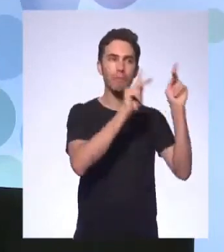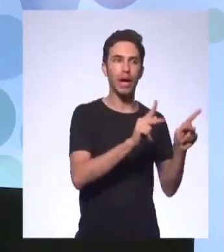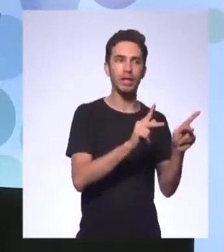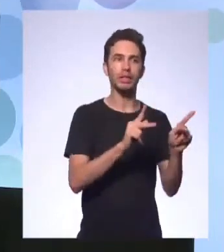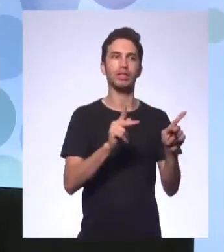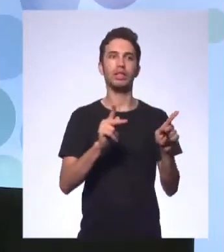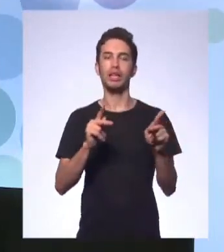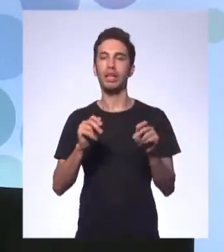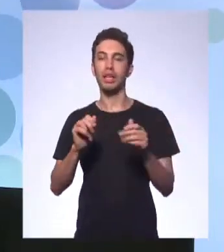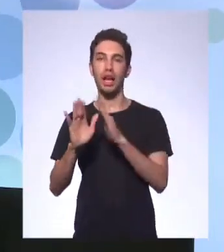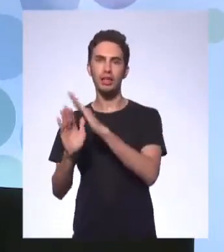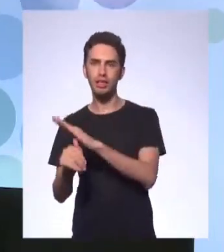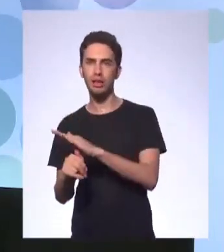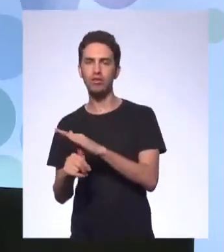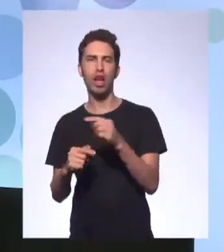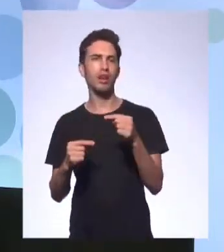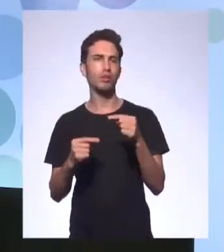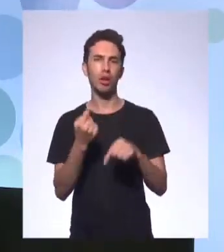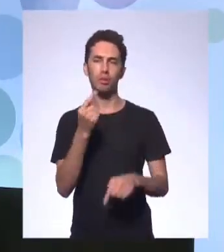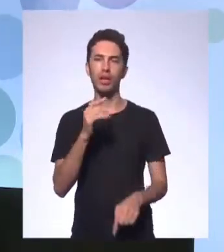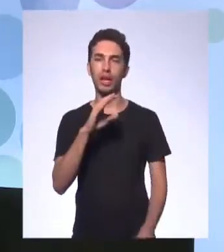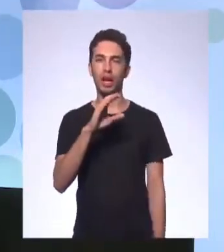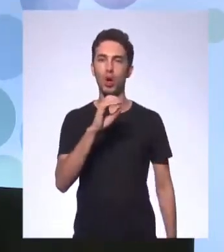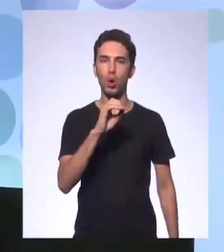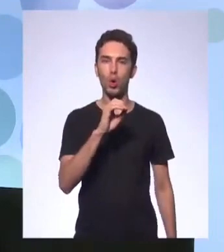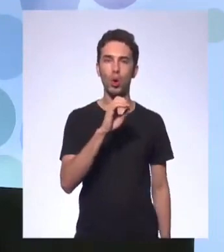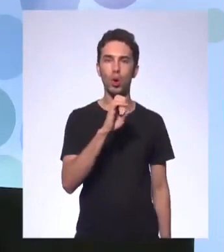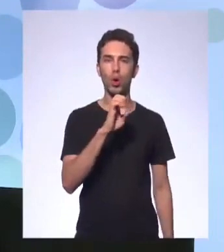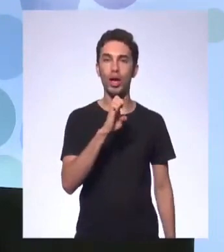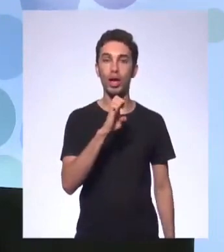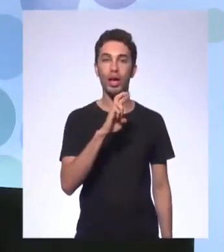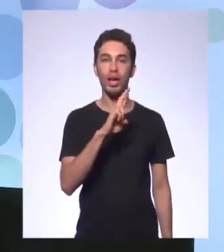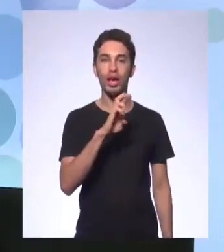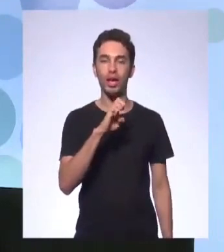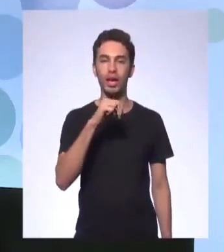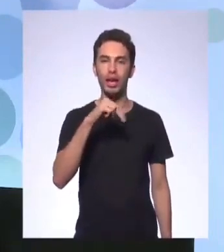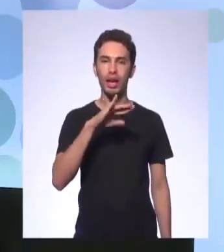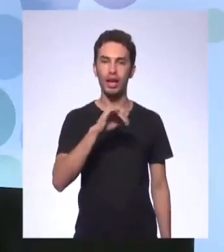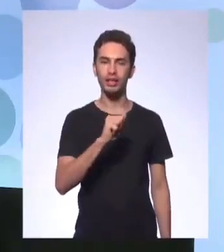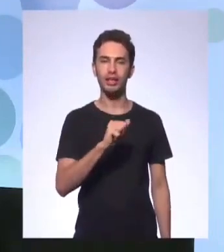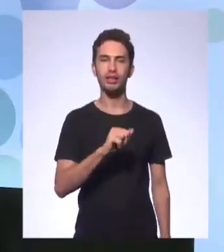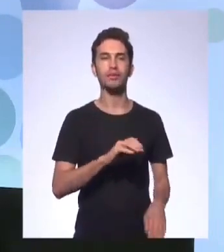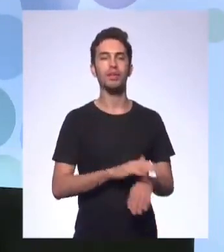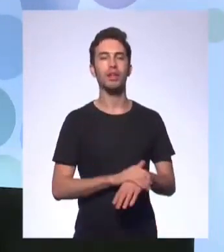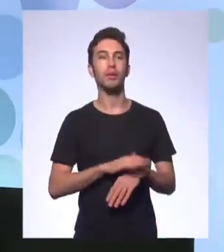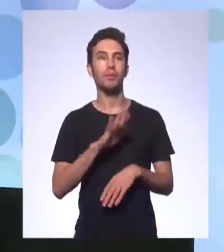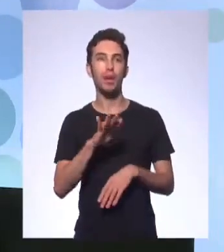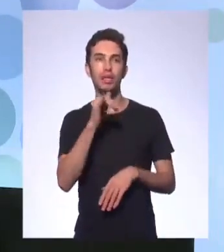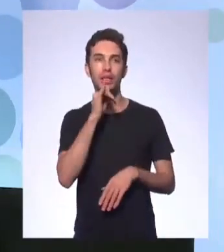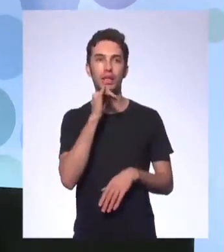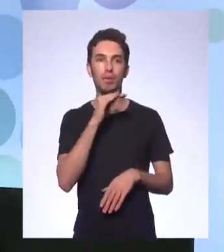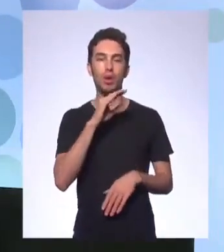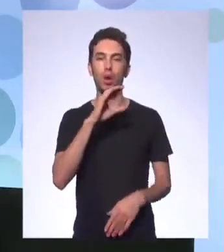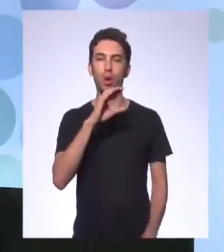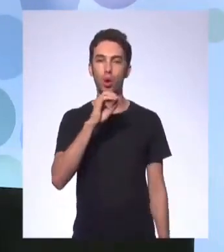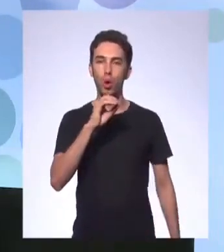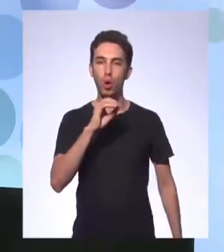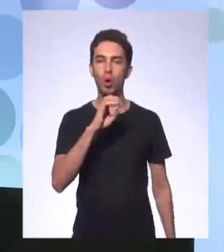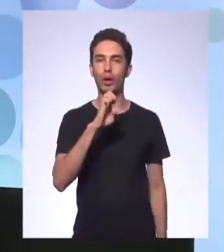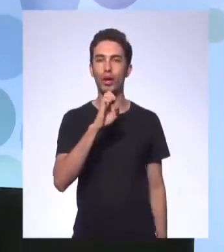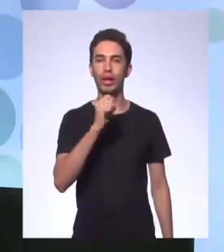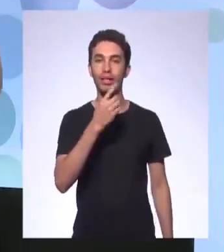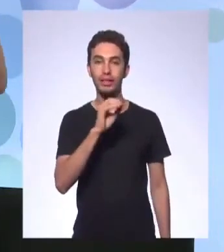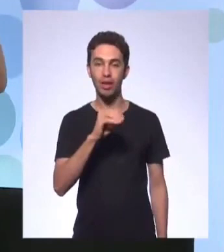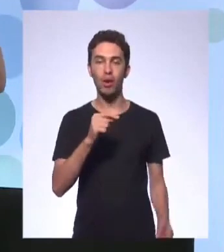Então, a coerência é o sentido completo. E a coesão são os elementos que eu vou usando no texto para fazer essa conexão de